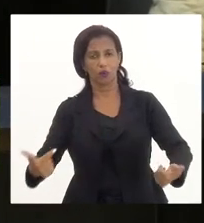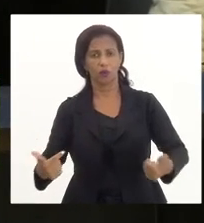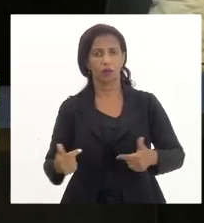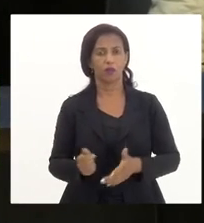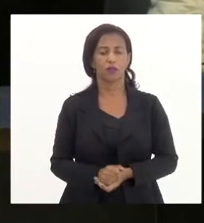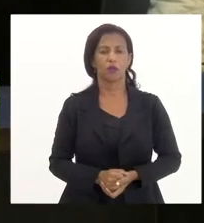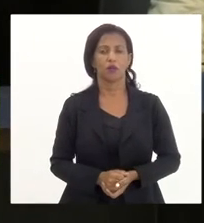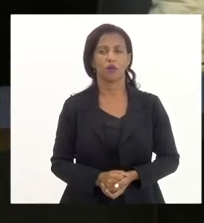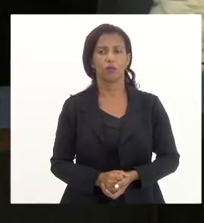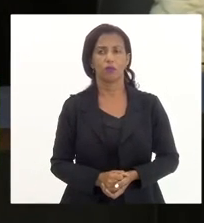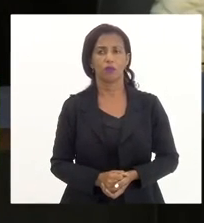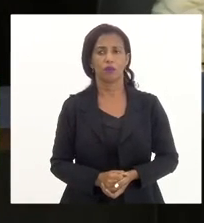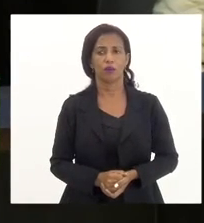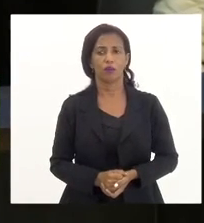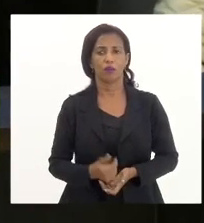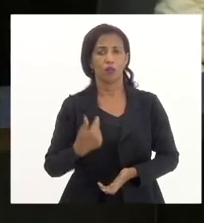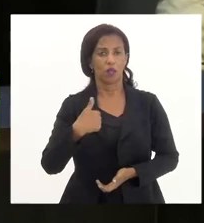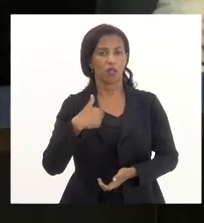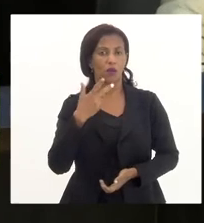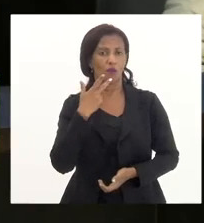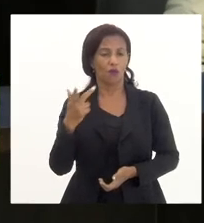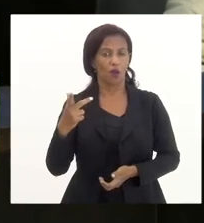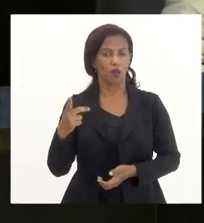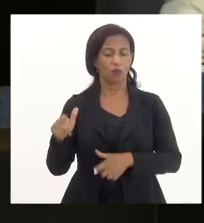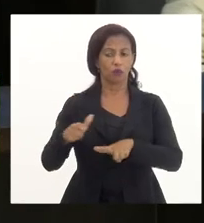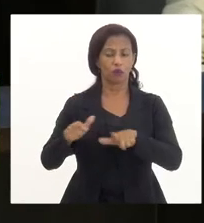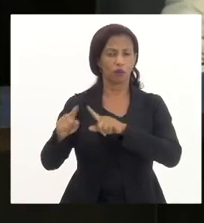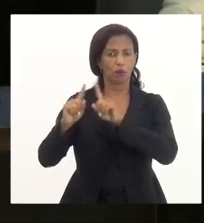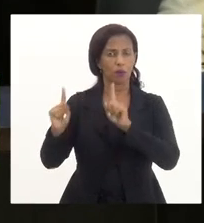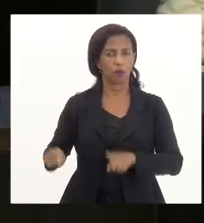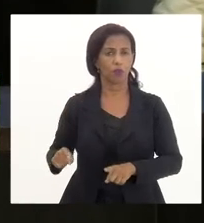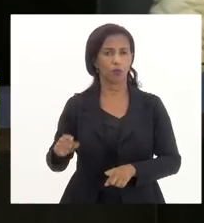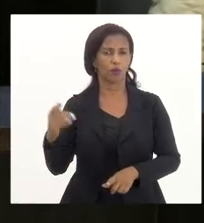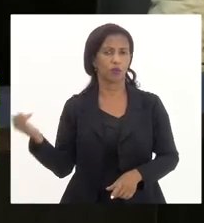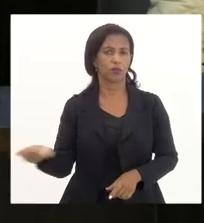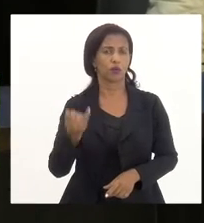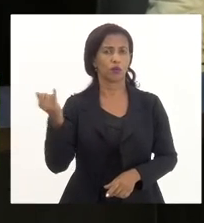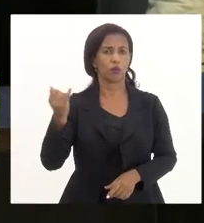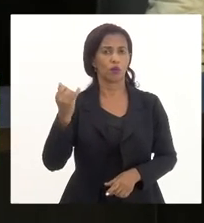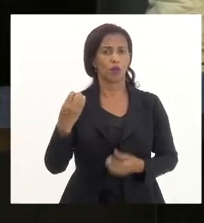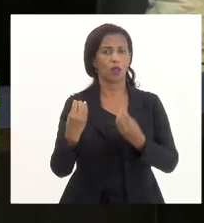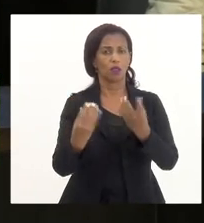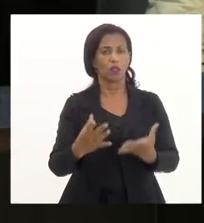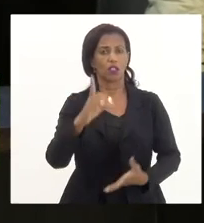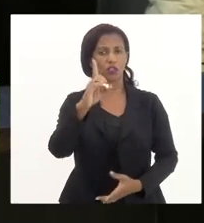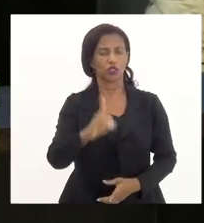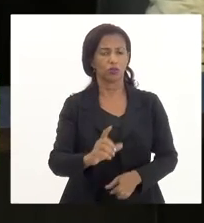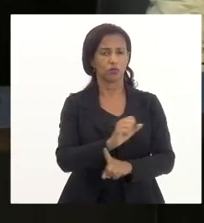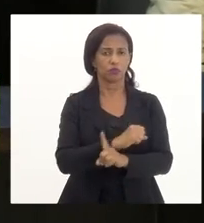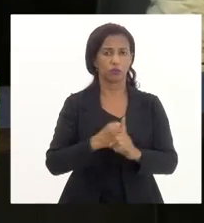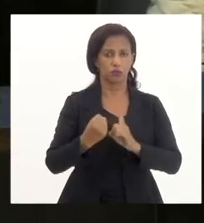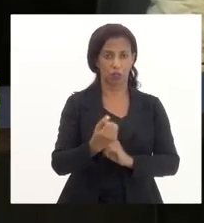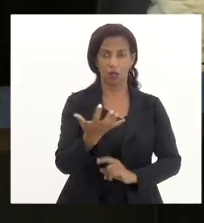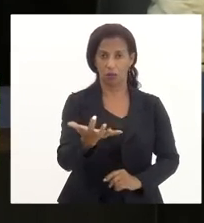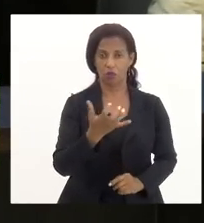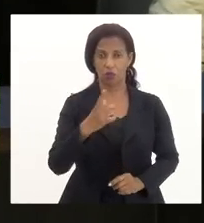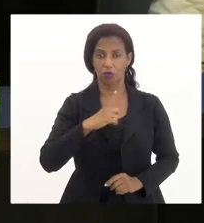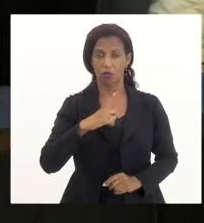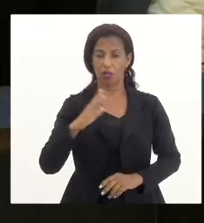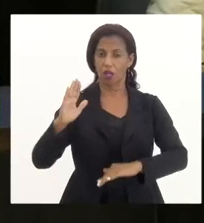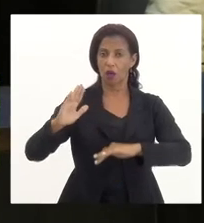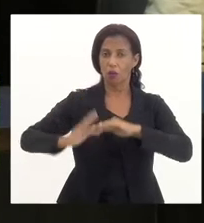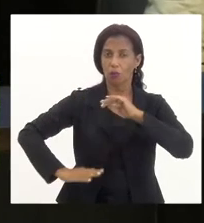é Que Eu dividi o que eu considero o serviço público é fundamental para garantir os direitos sociais eu quero que tenha um